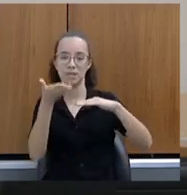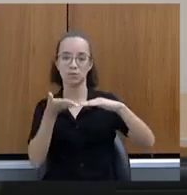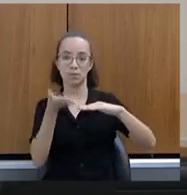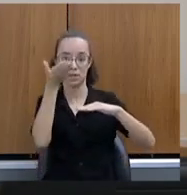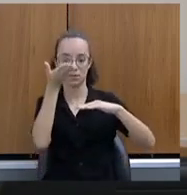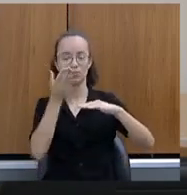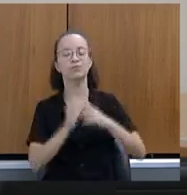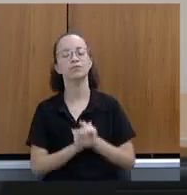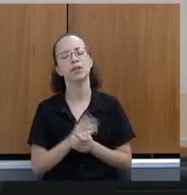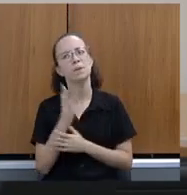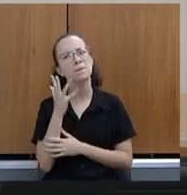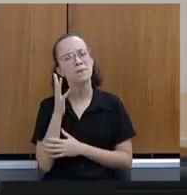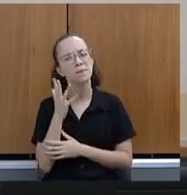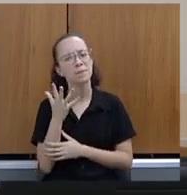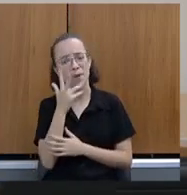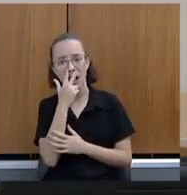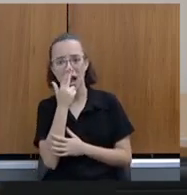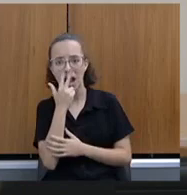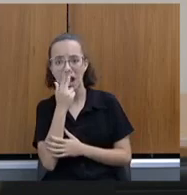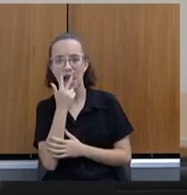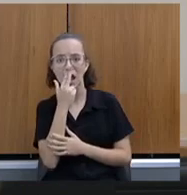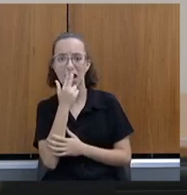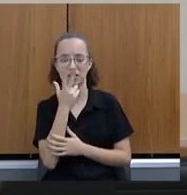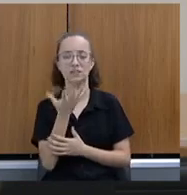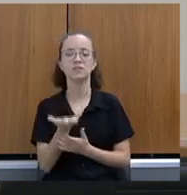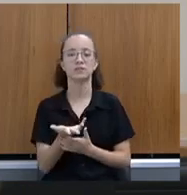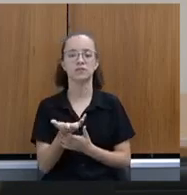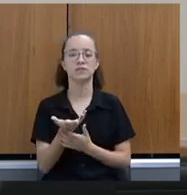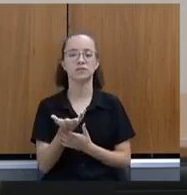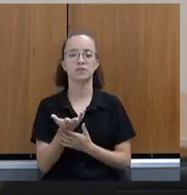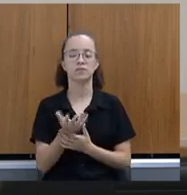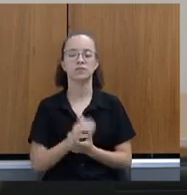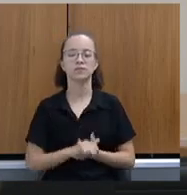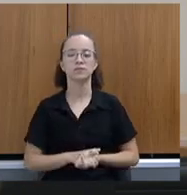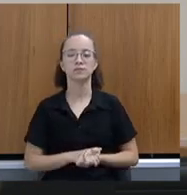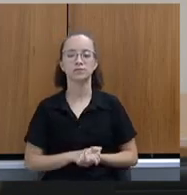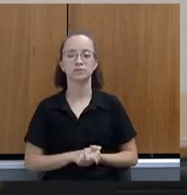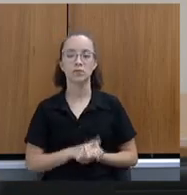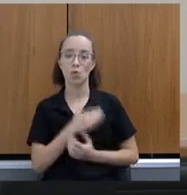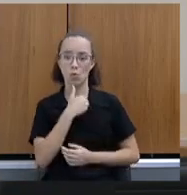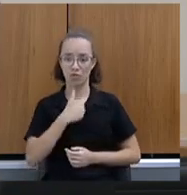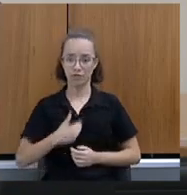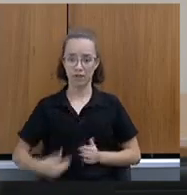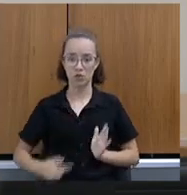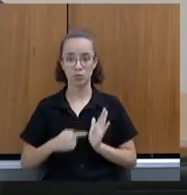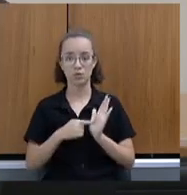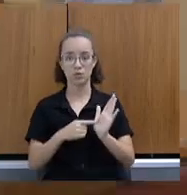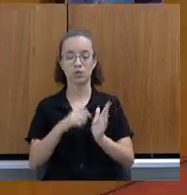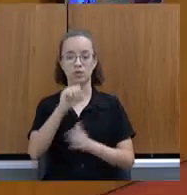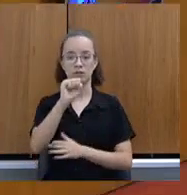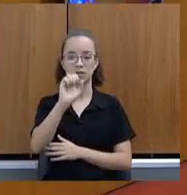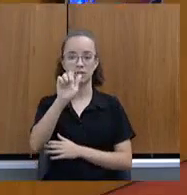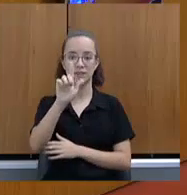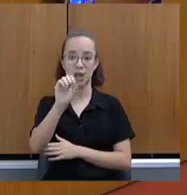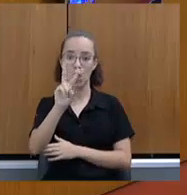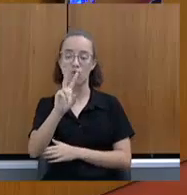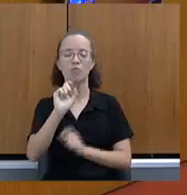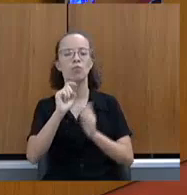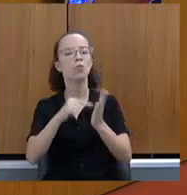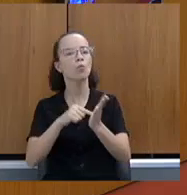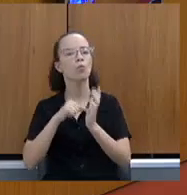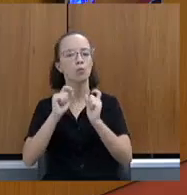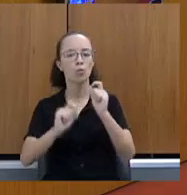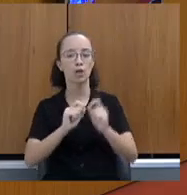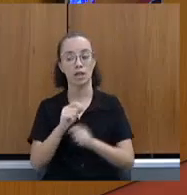que o que tá sendo colocado para nós pela pela pelo governo pela segov é que o